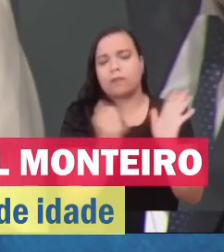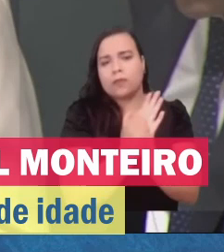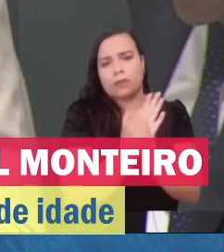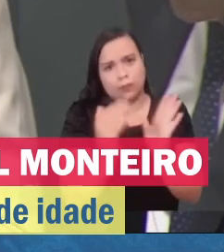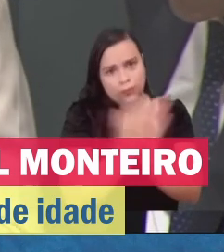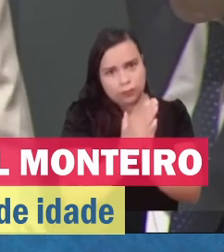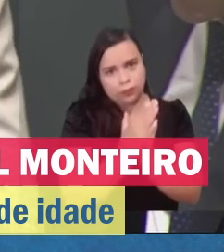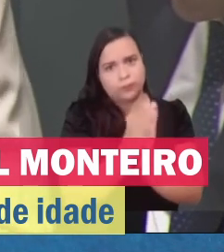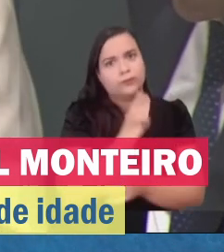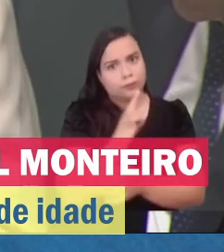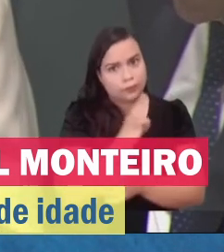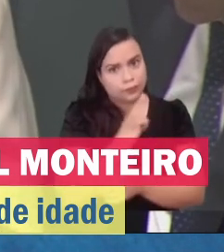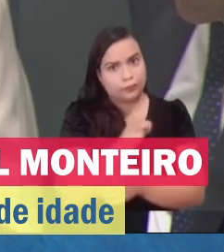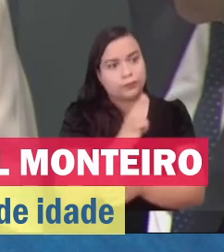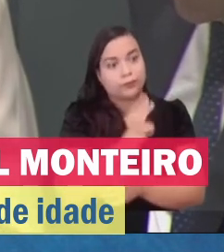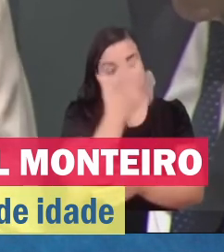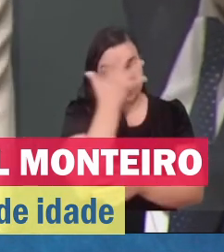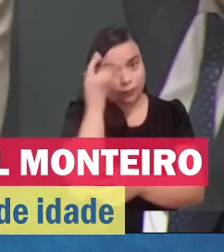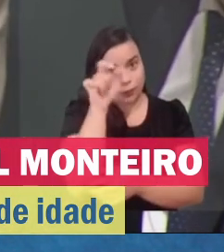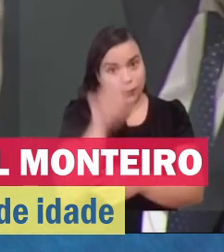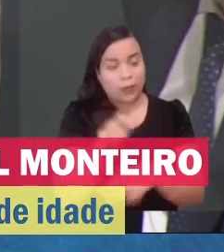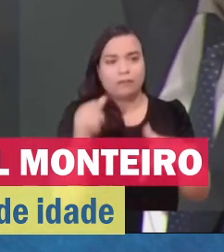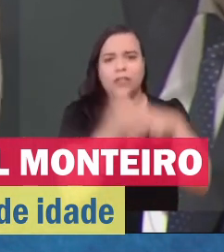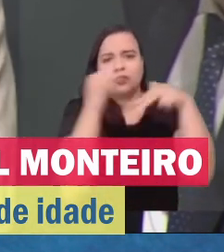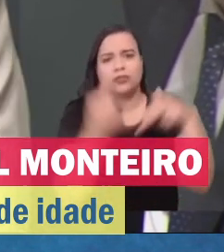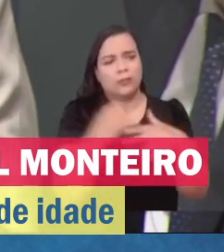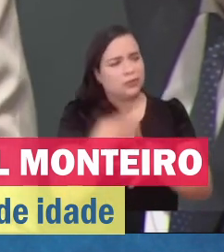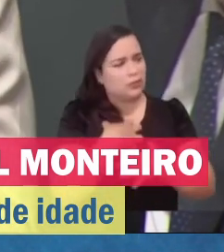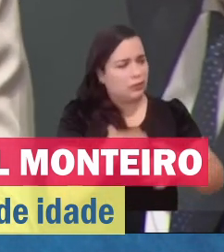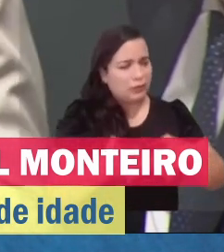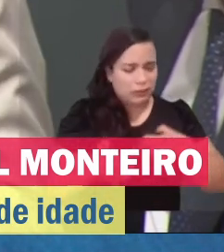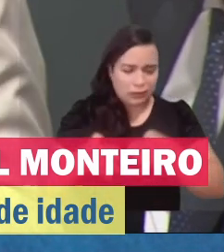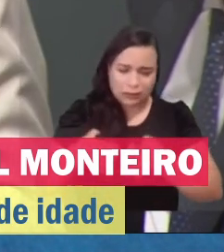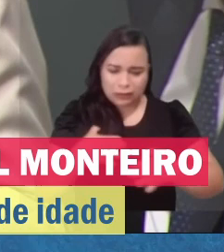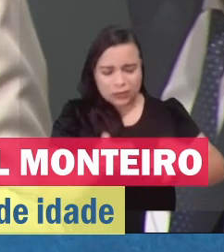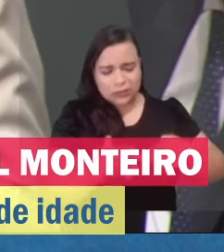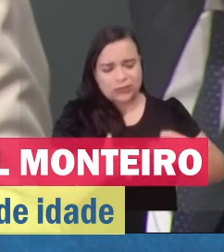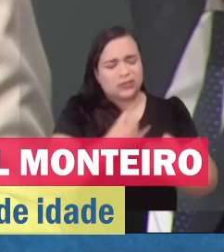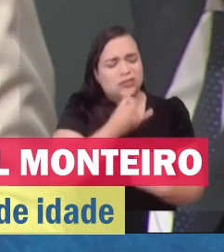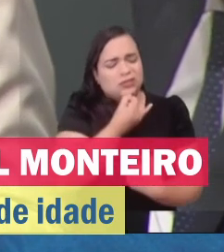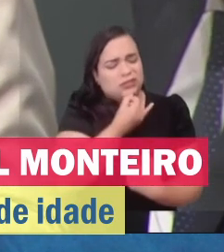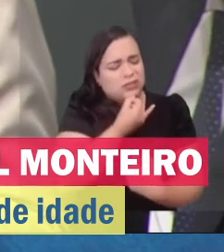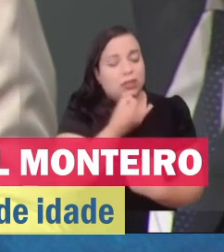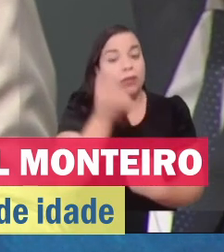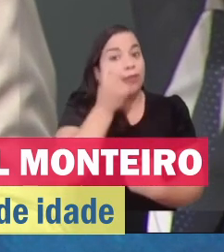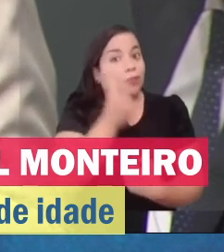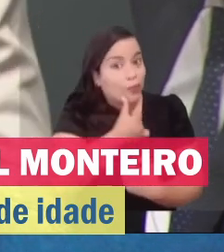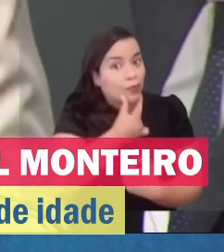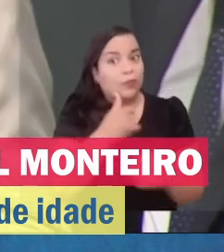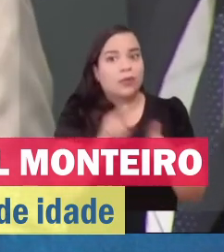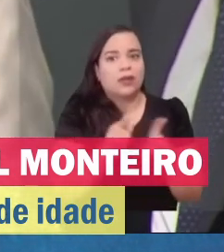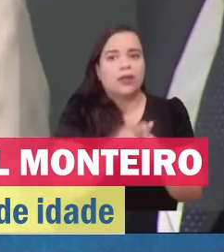que muitas vezes a vítima de tão abalada, e quem é sobretudo mulher, e quem é criança na sua